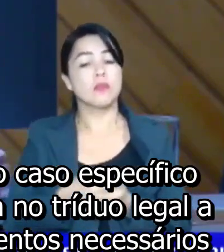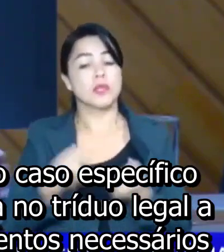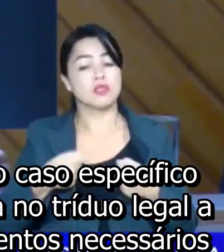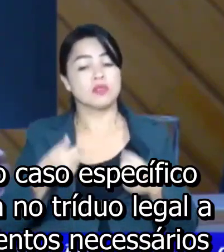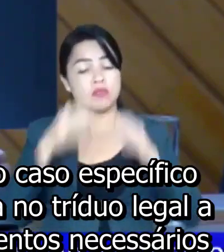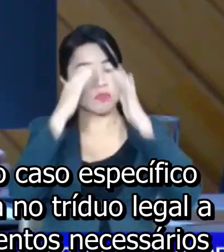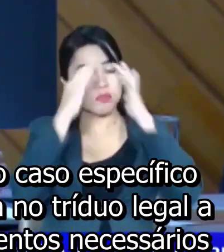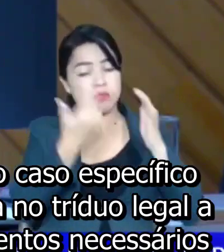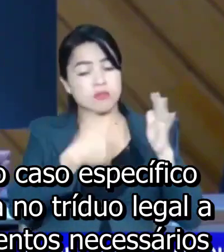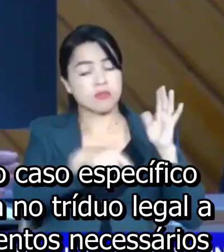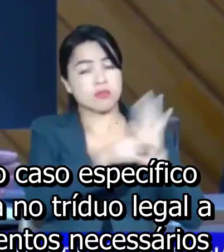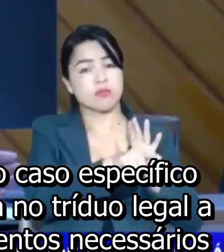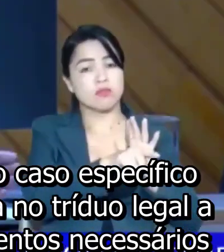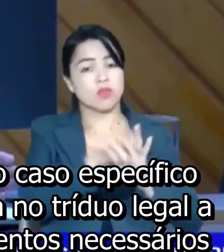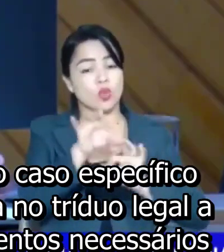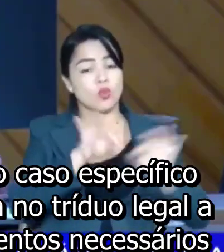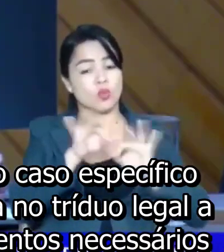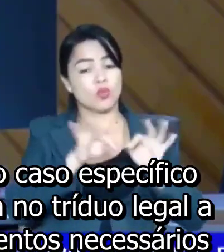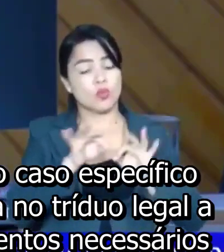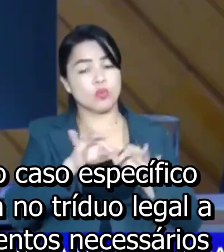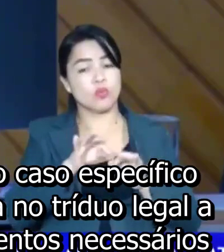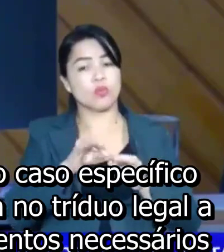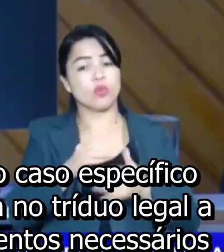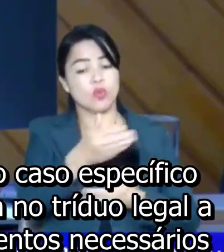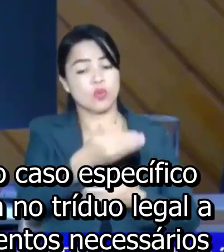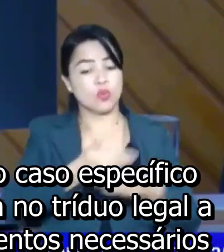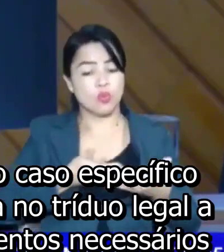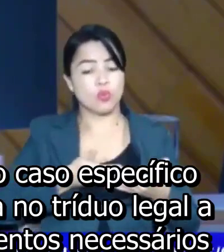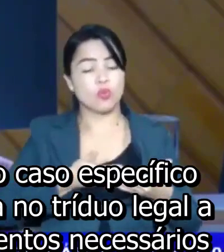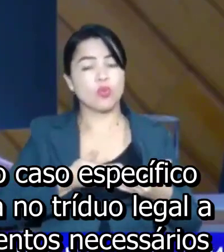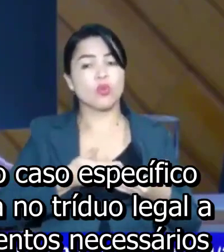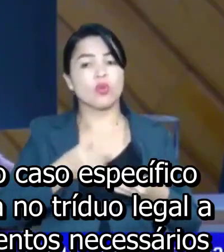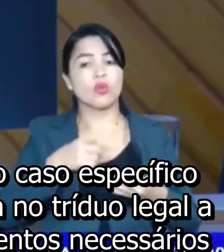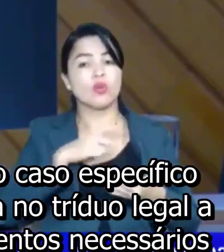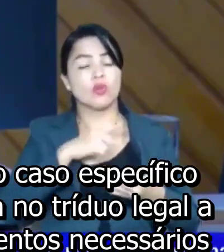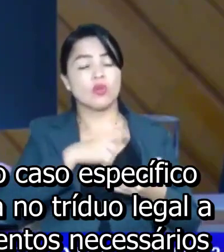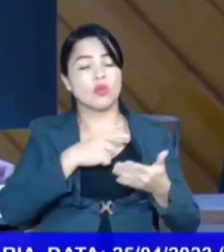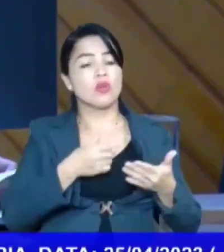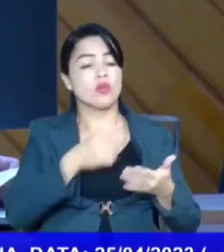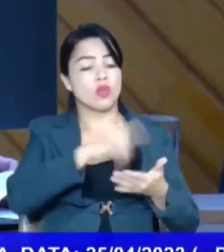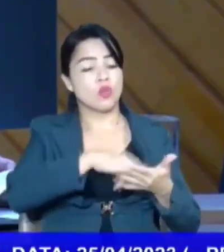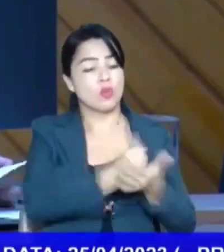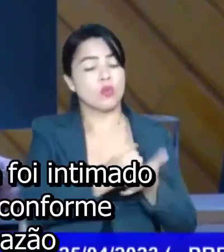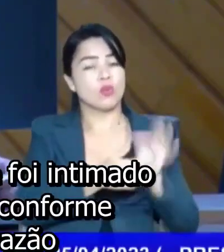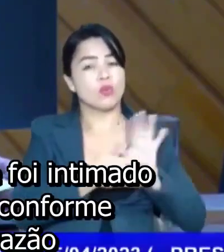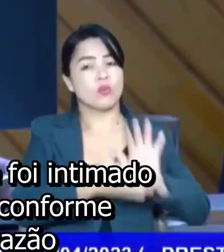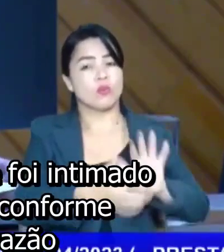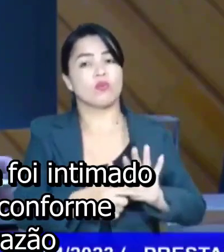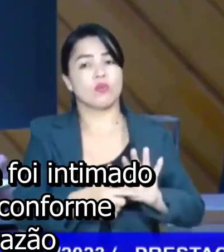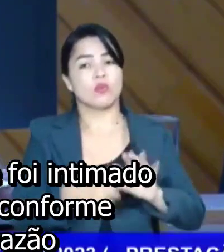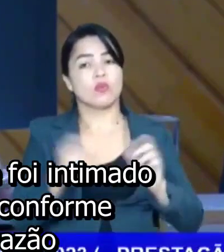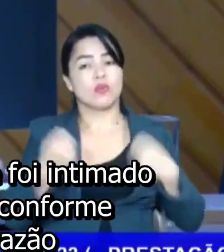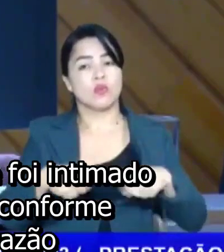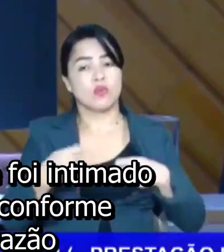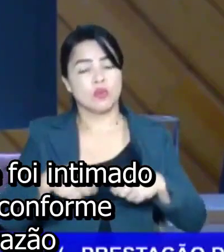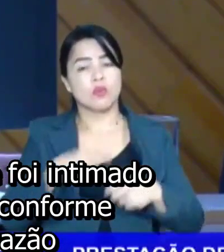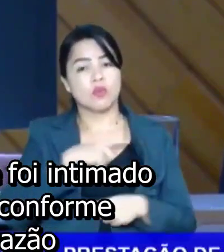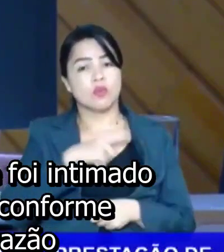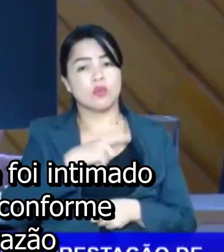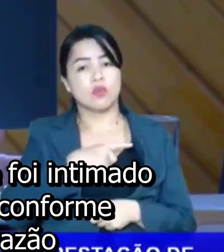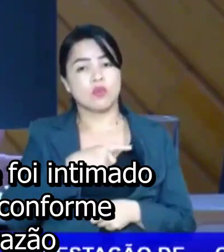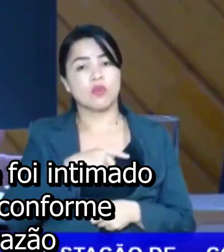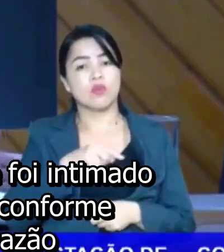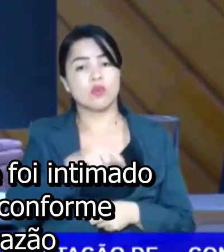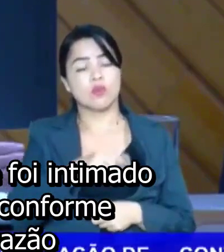legal, a regularização dessa movimentação, apresentando os documentos necessários. Né? Então, no caso dos autos, como